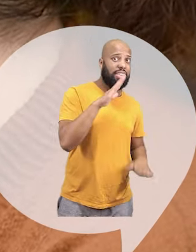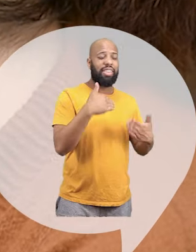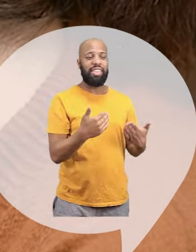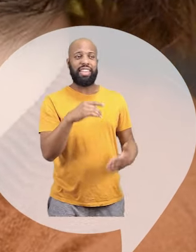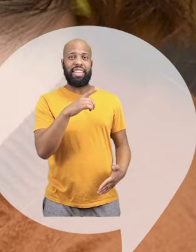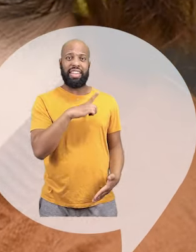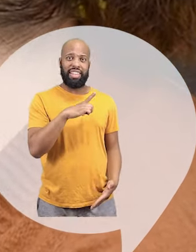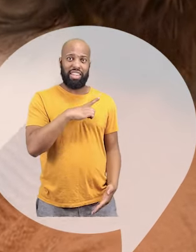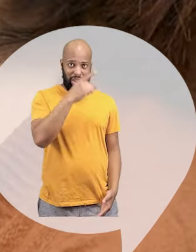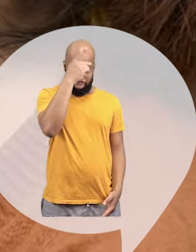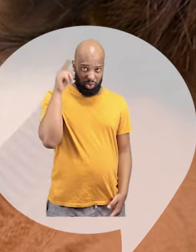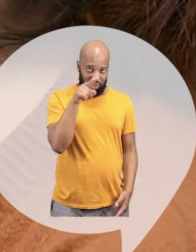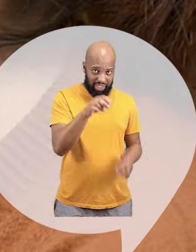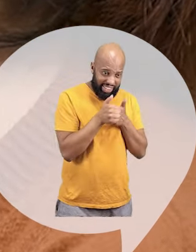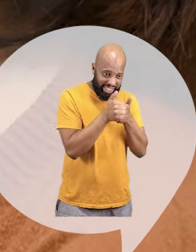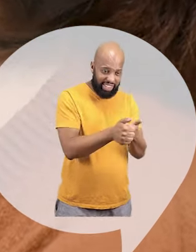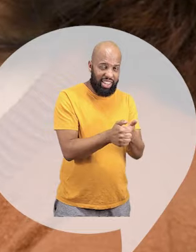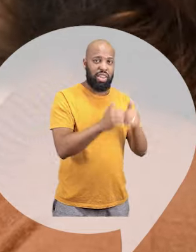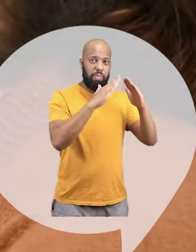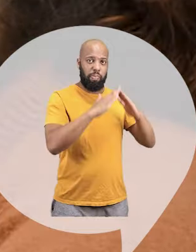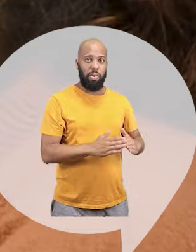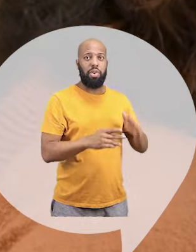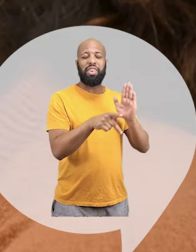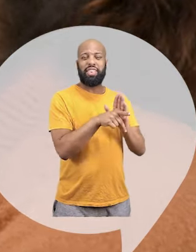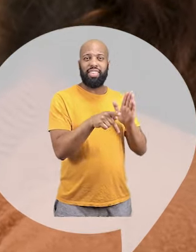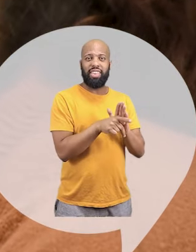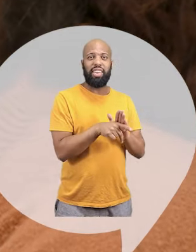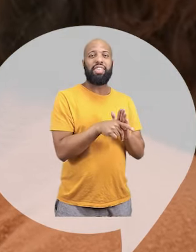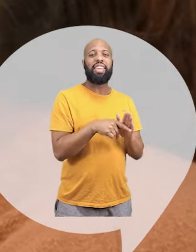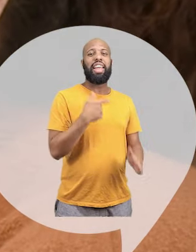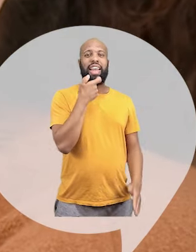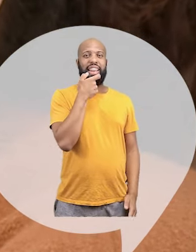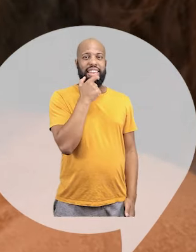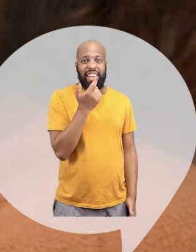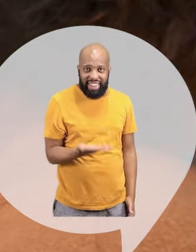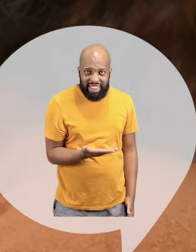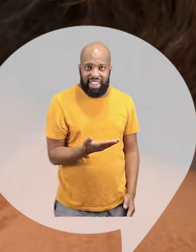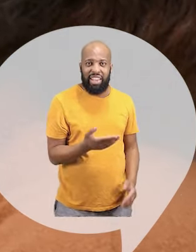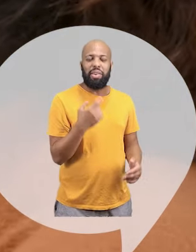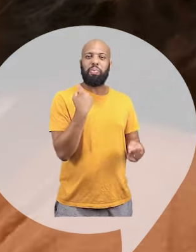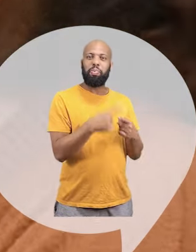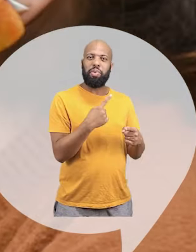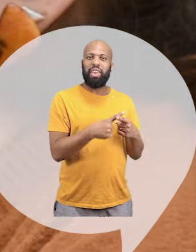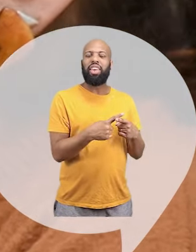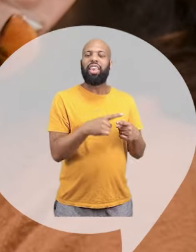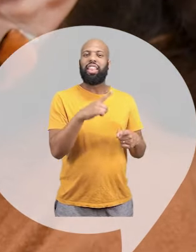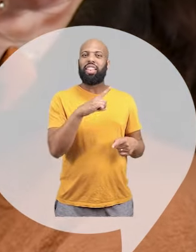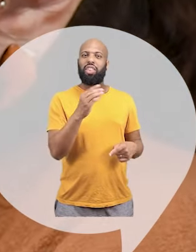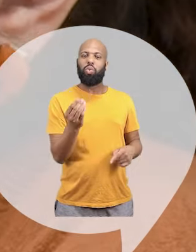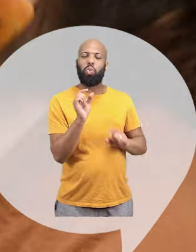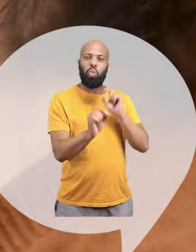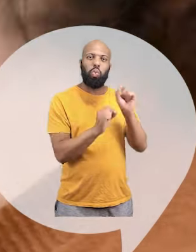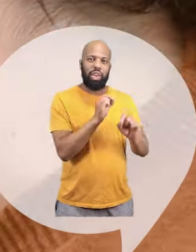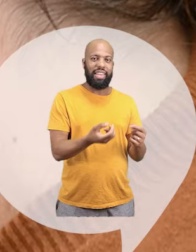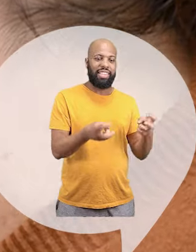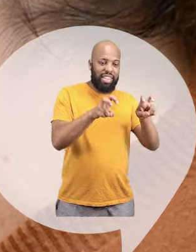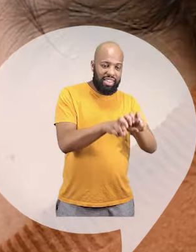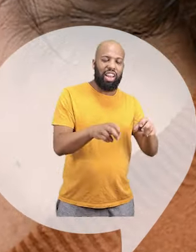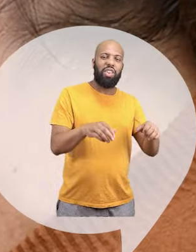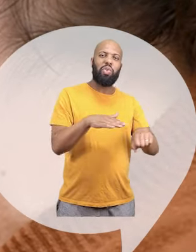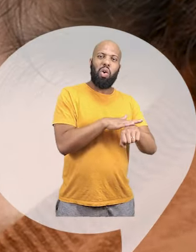veja bem não é de she-ra ele mora na Inglaterra o cara trouxe mais de Shirley conversa pensa ele sentado conversando